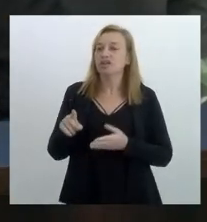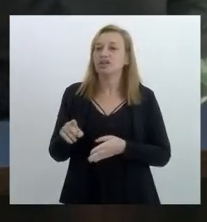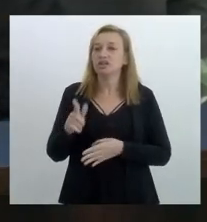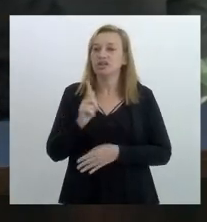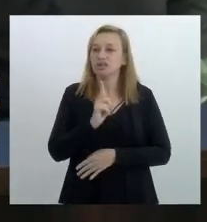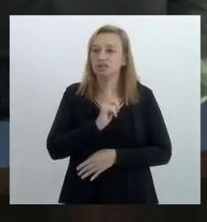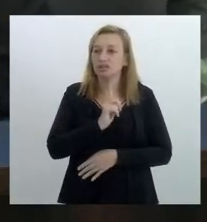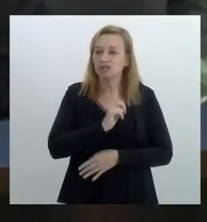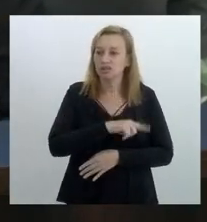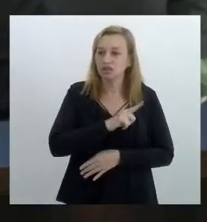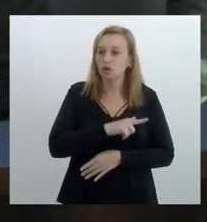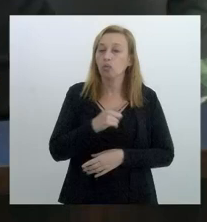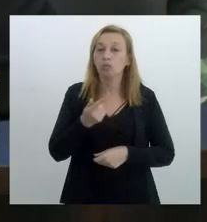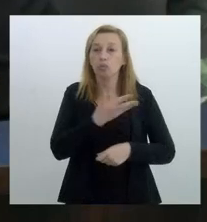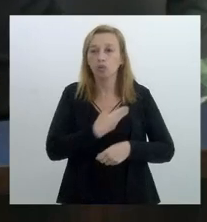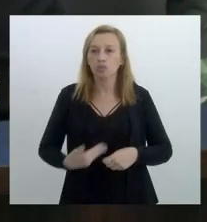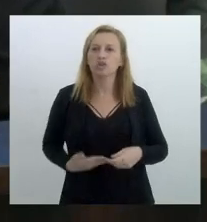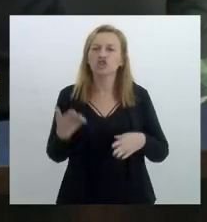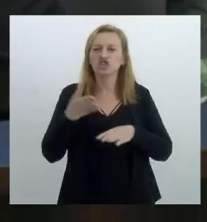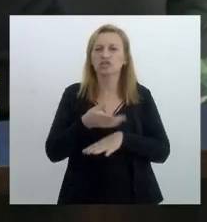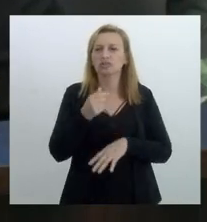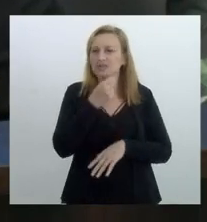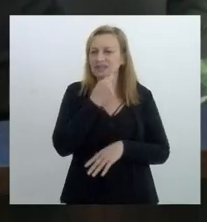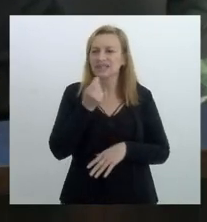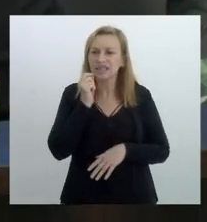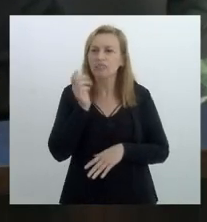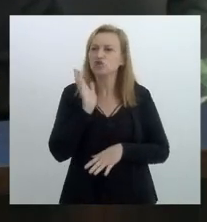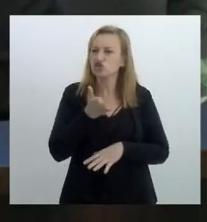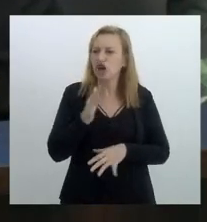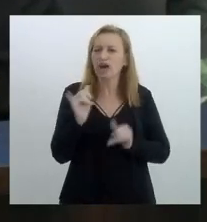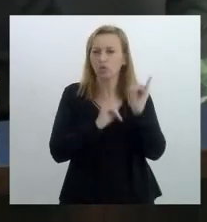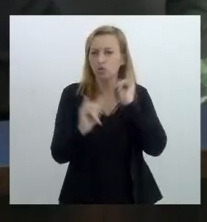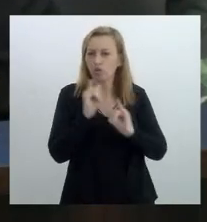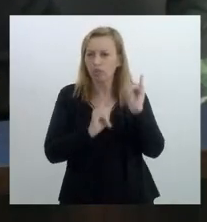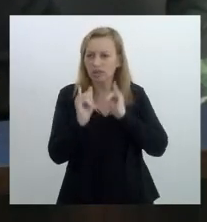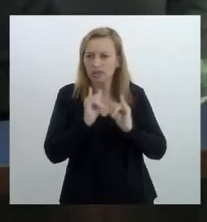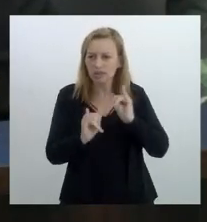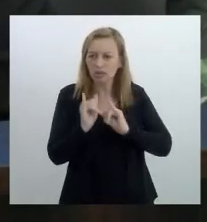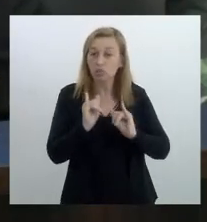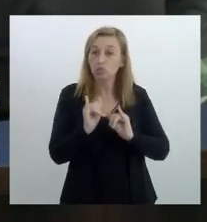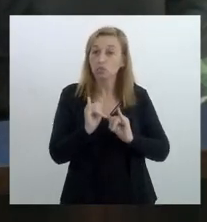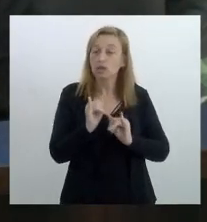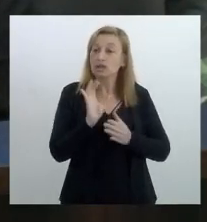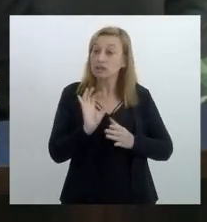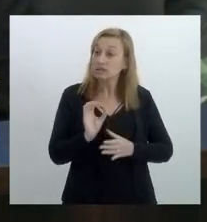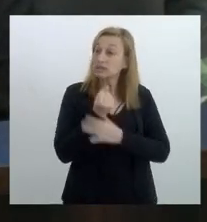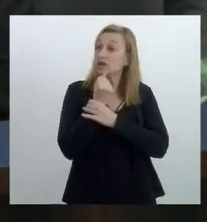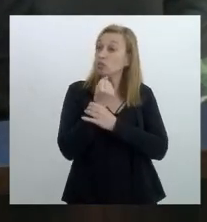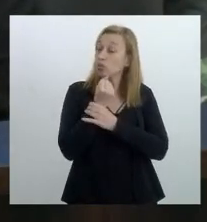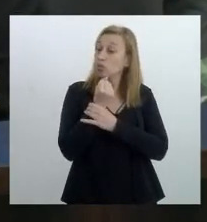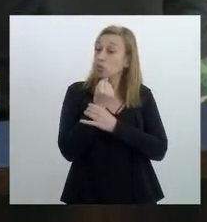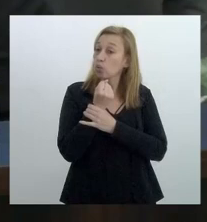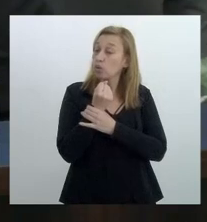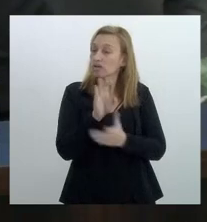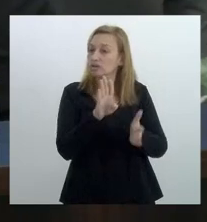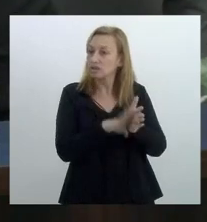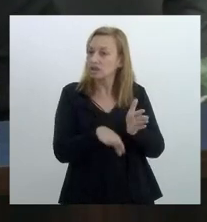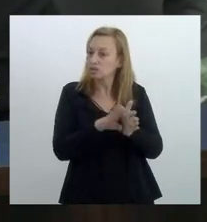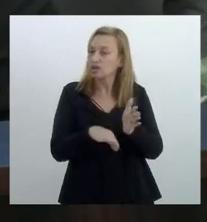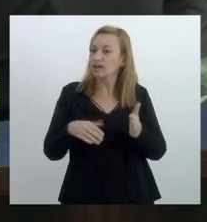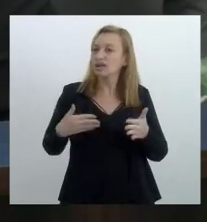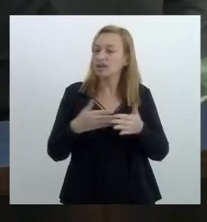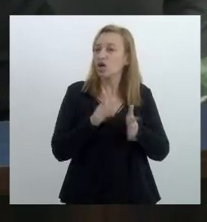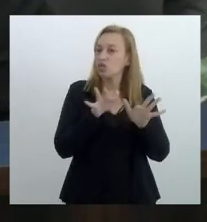Pública, e chega-se a setembro já com uma informação muito confiável da sua despesa empenhada até o final do ano. Então, eu